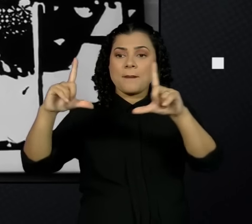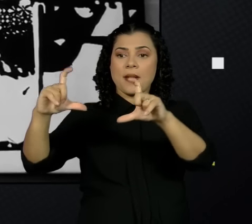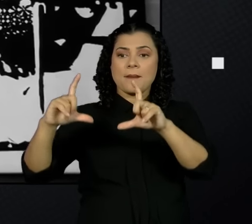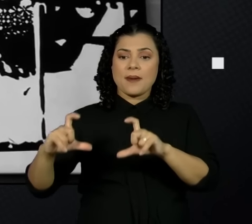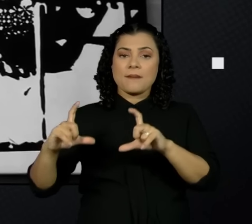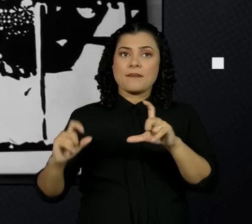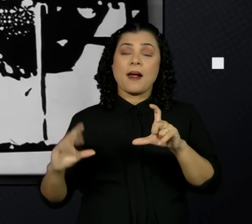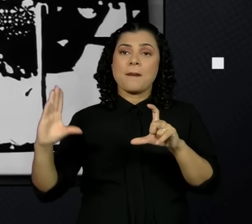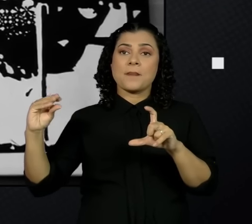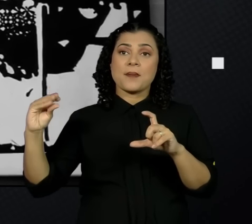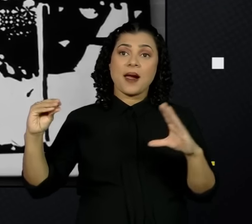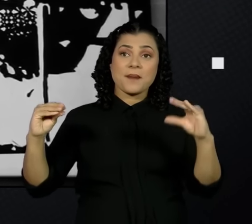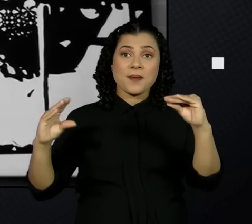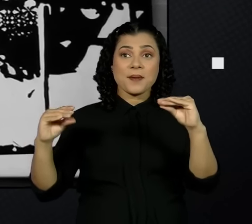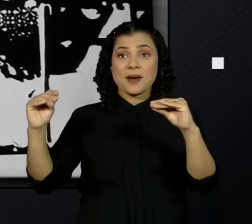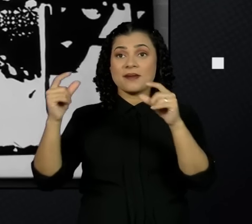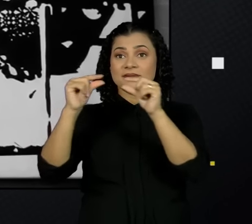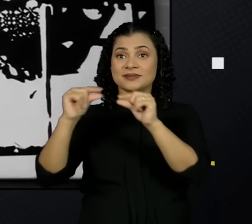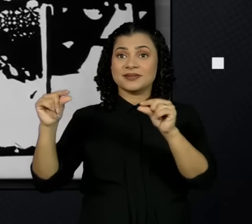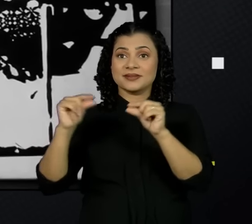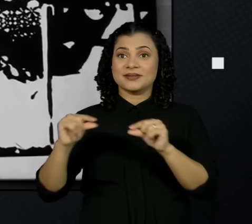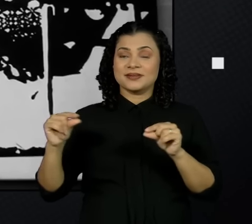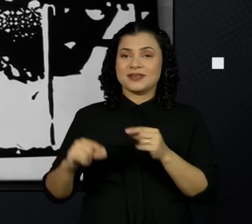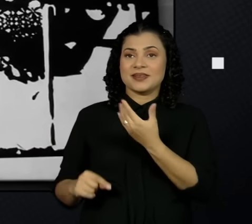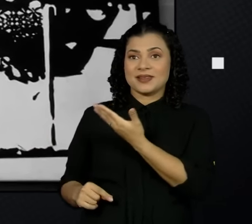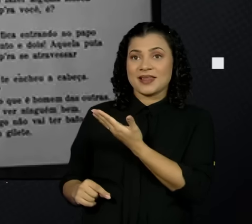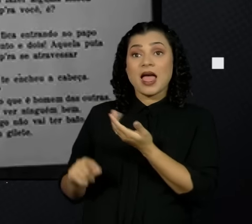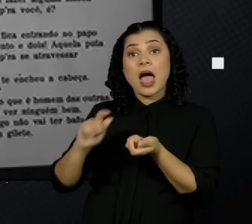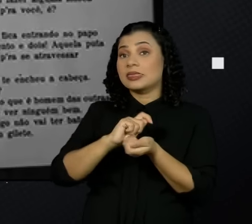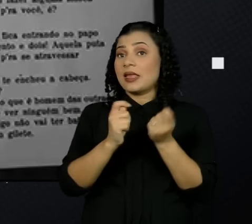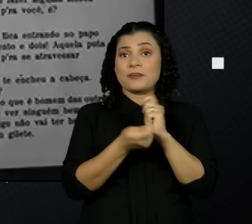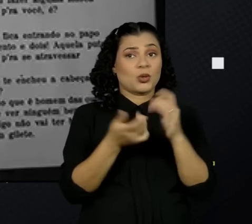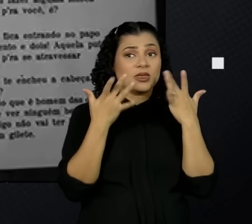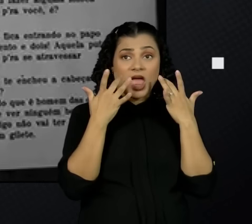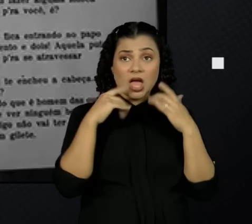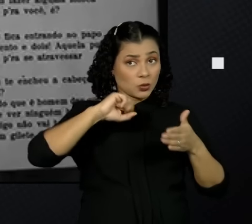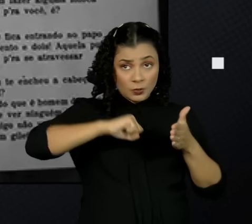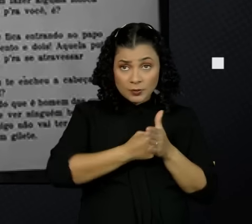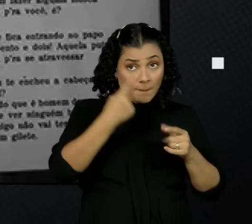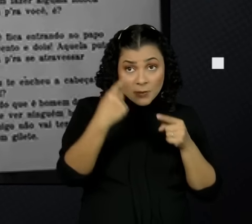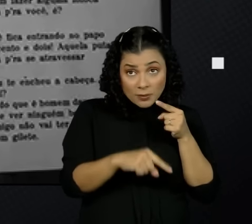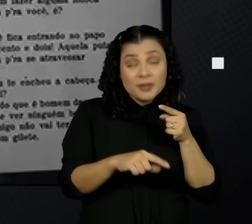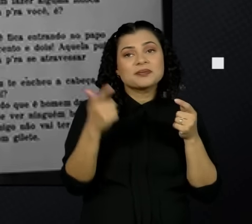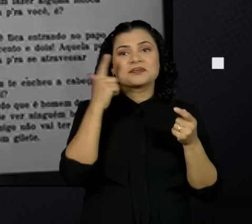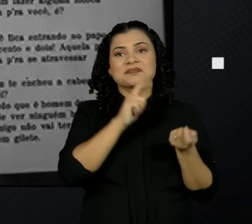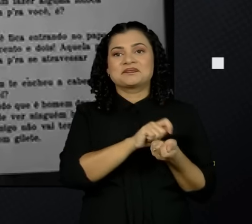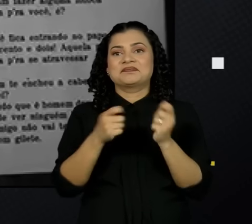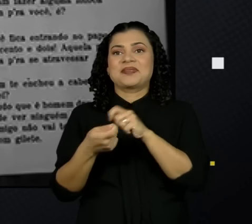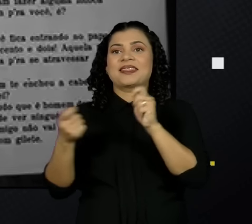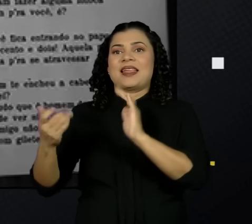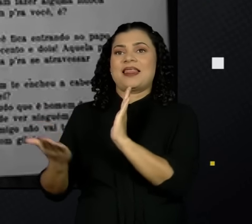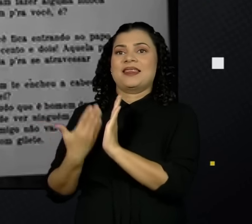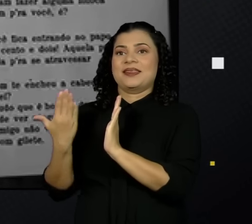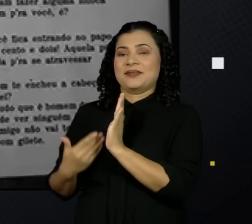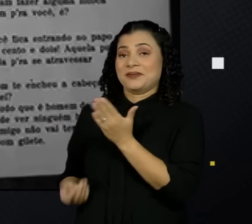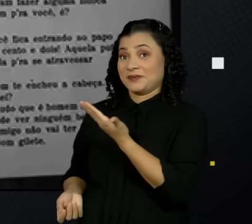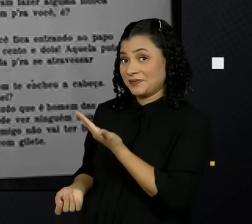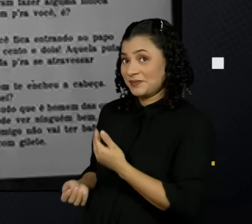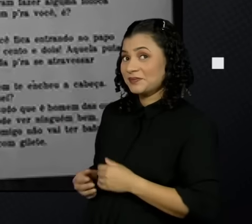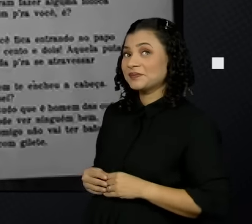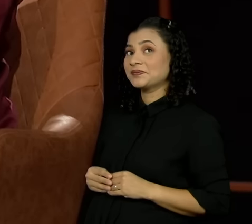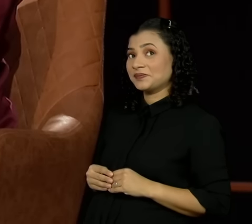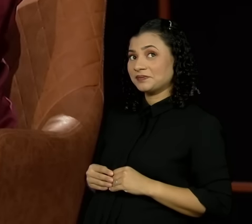quando ela fala baixinho, corpo 6. Quando ele grita, corpo 72, tá? E